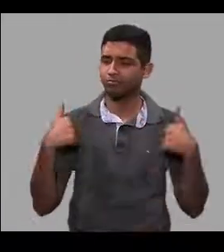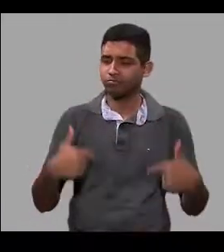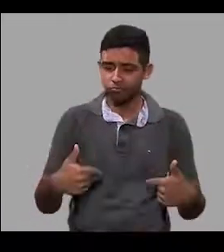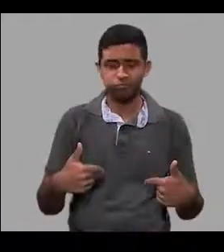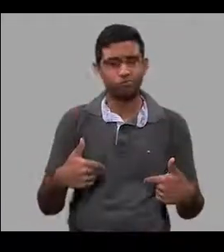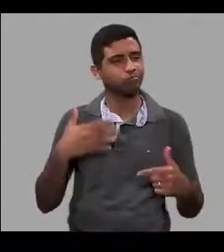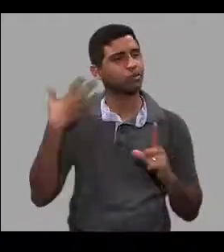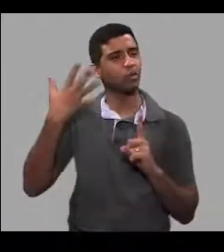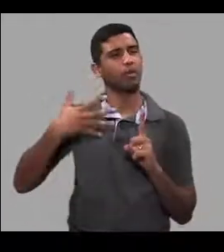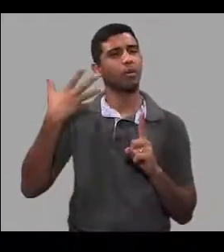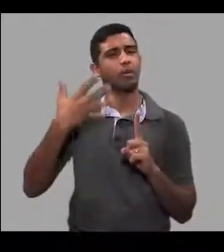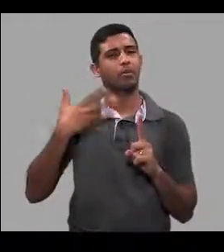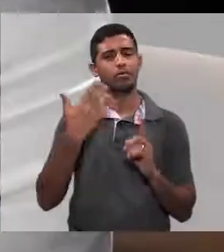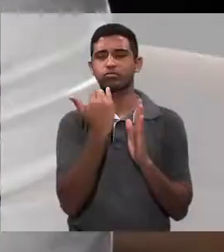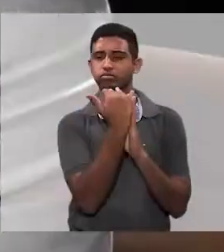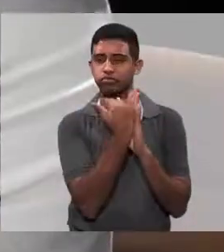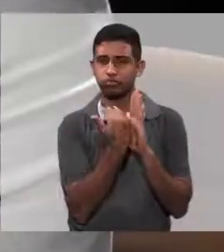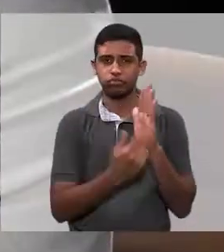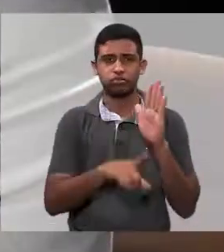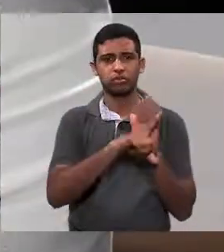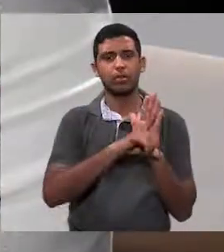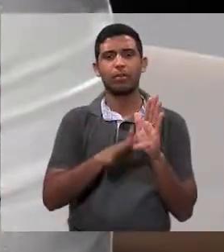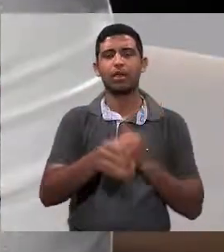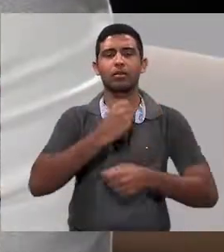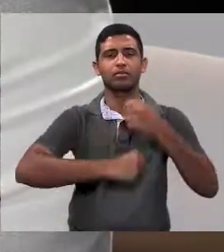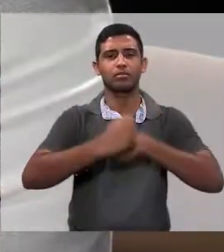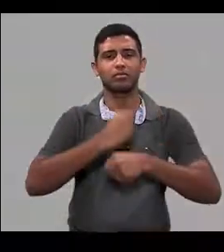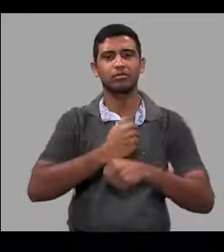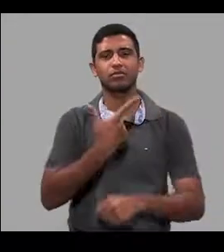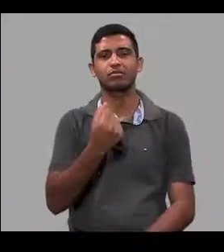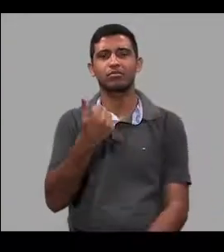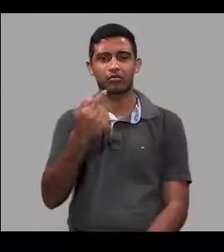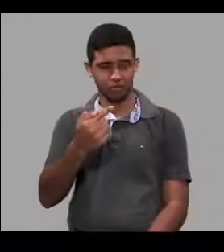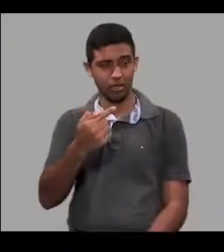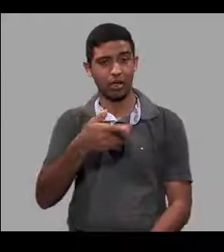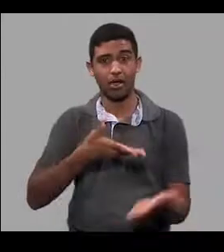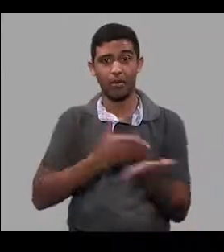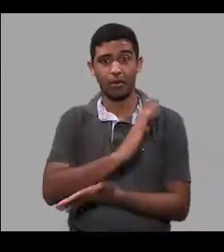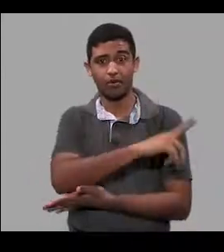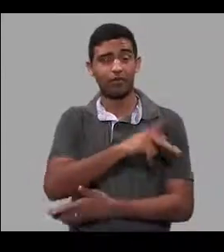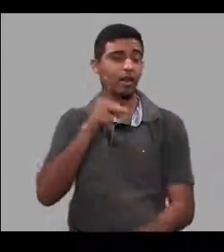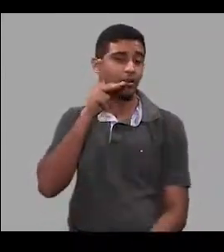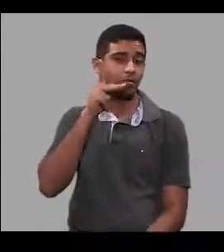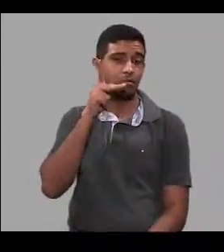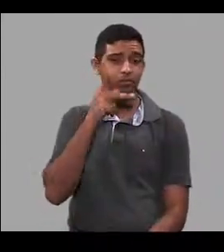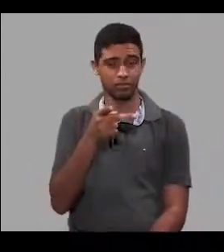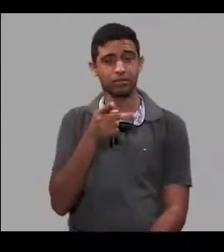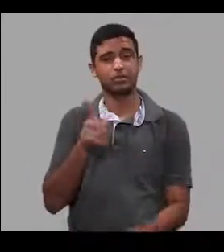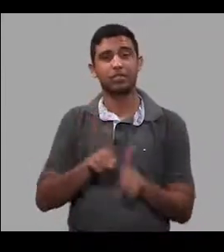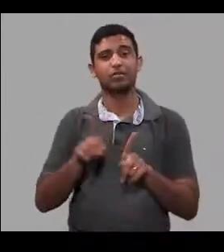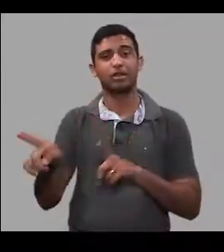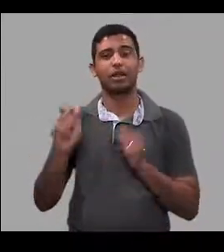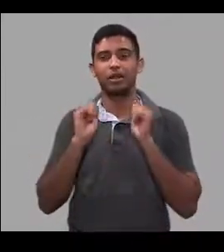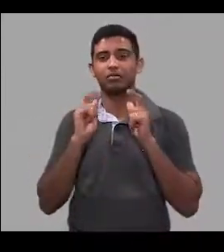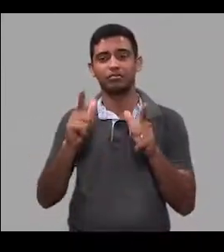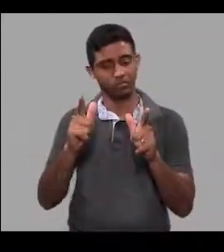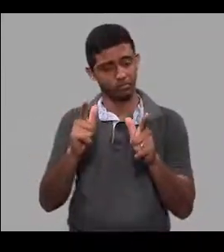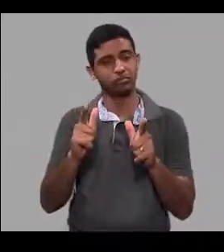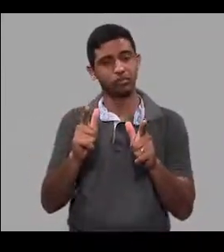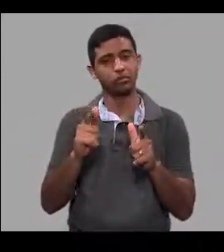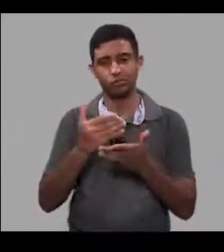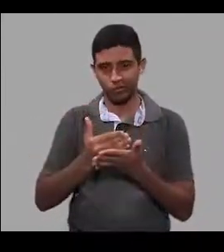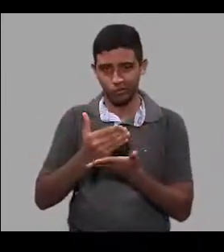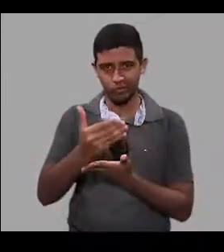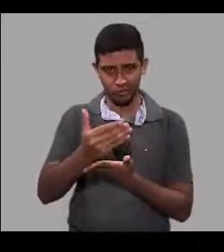E, felizmente, no ano passado, em 2017, em maio de 2017, ela foi aprovada em plenário e a Assembleia Legislativa passou a